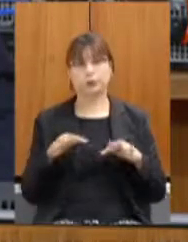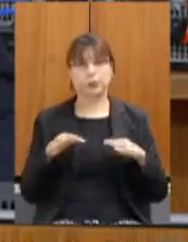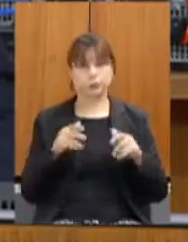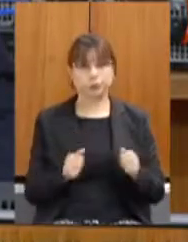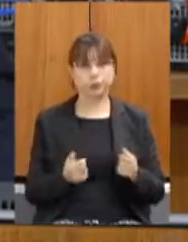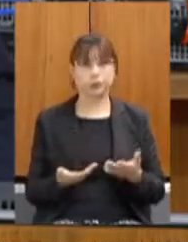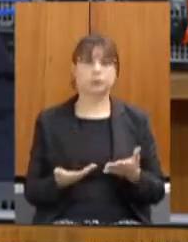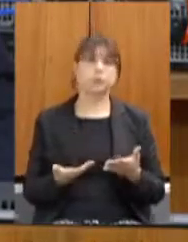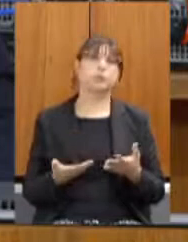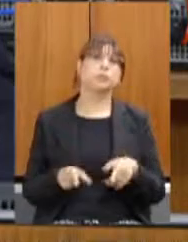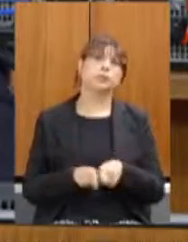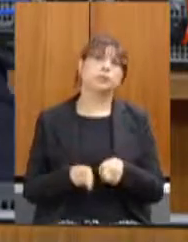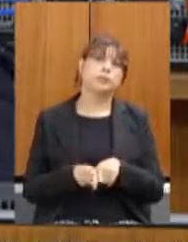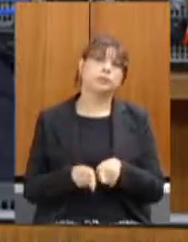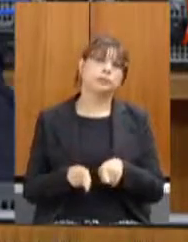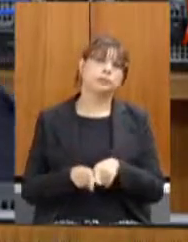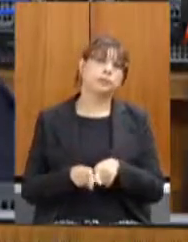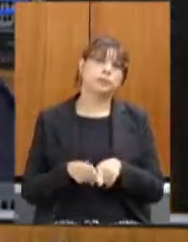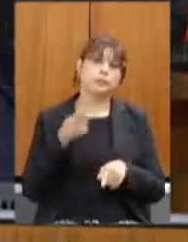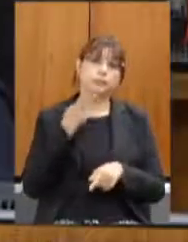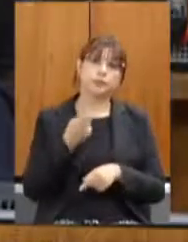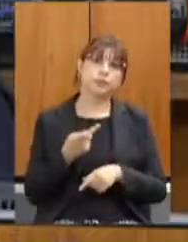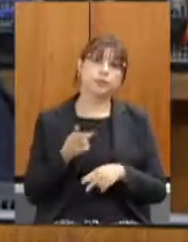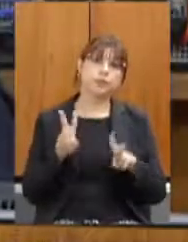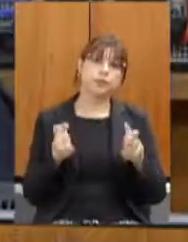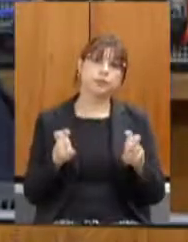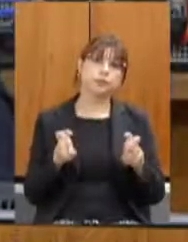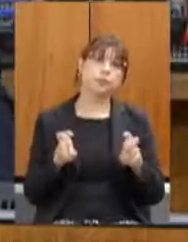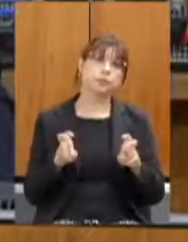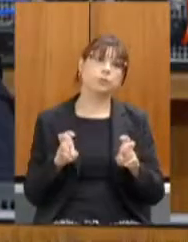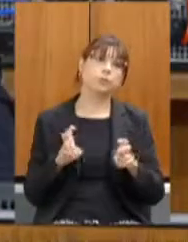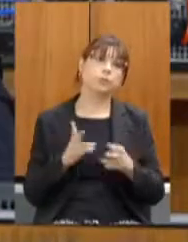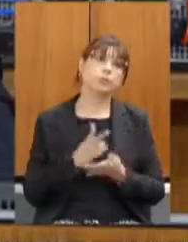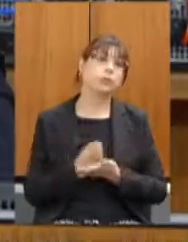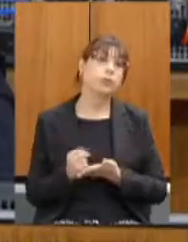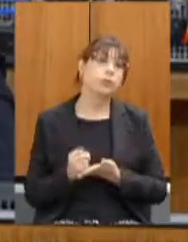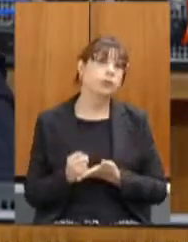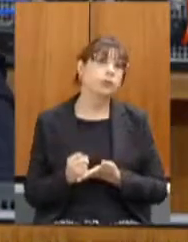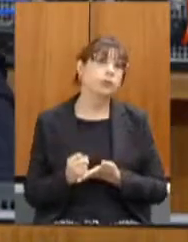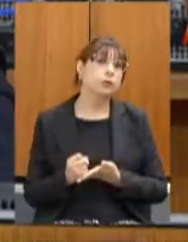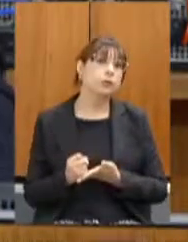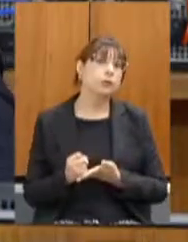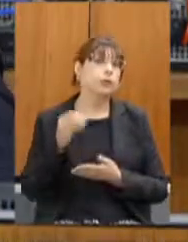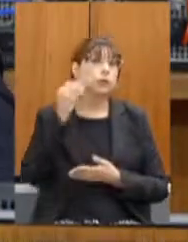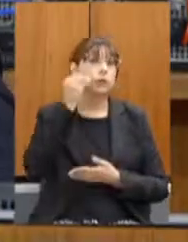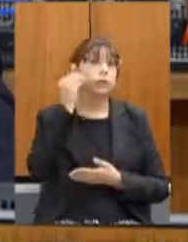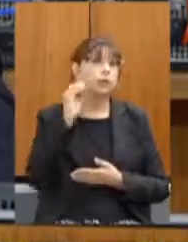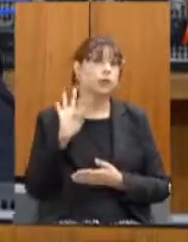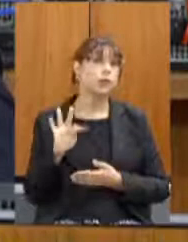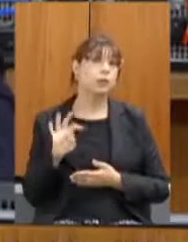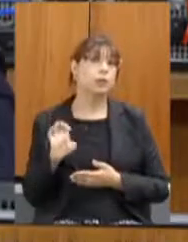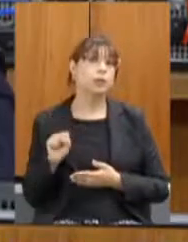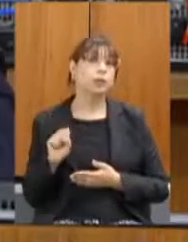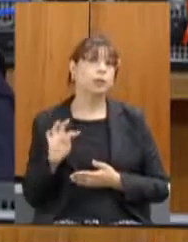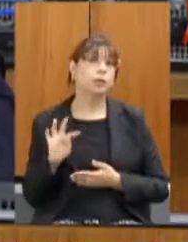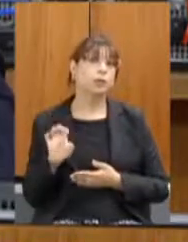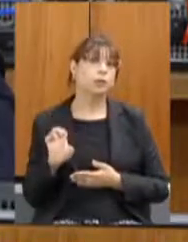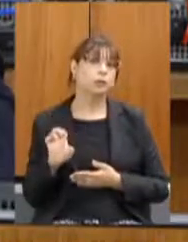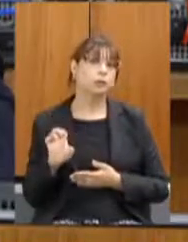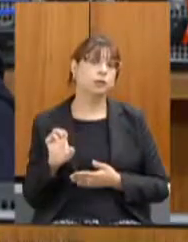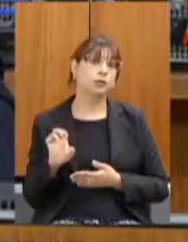também fez menção ao vencimento dos Testes no Ministério da Saúde